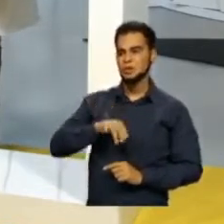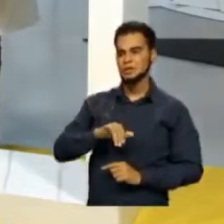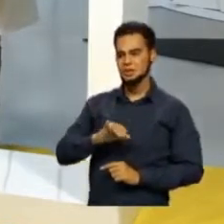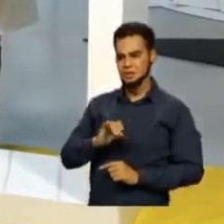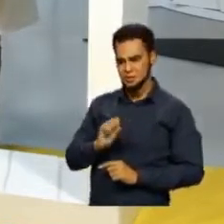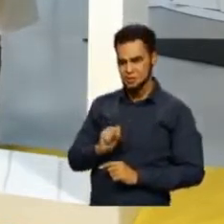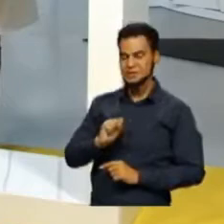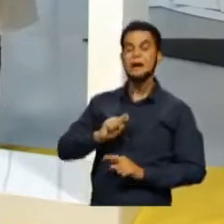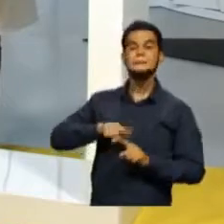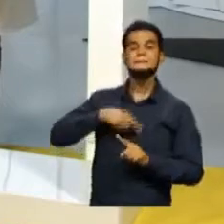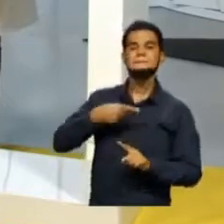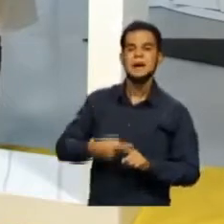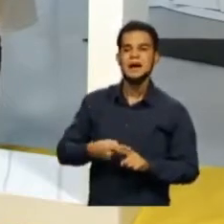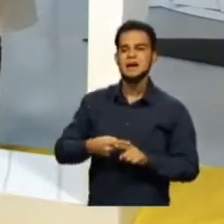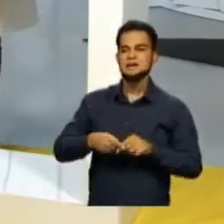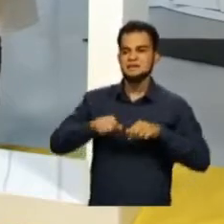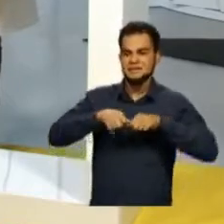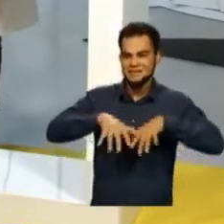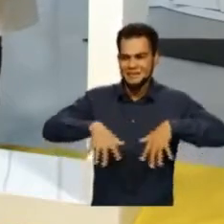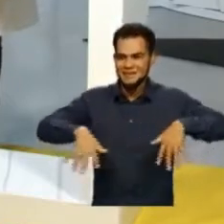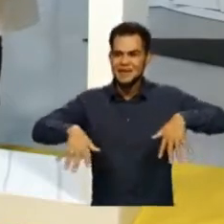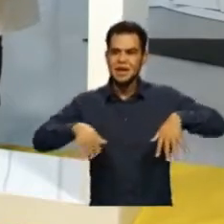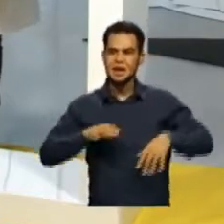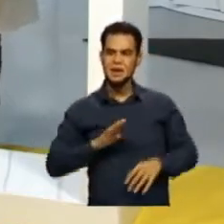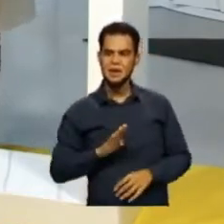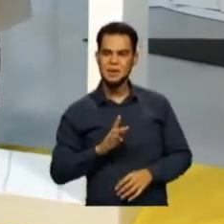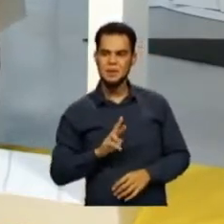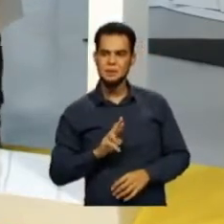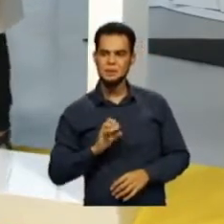bronquíolos e até chegar nos alvéolos pulmonares.